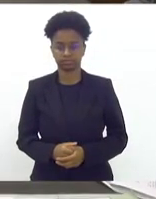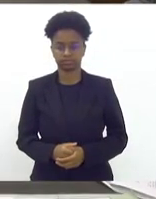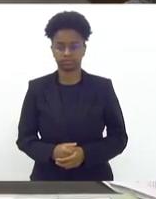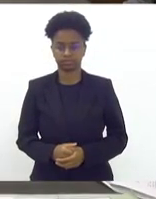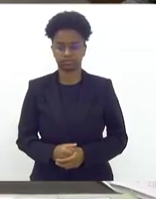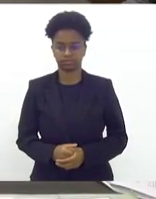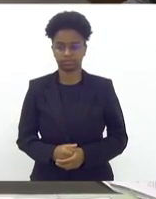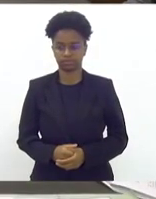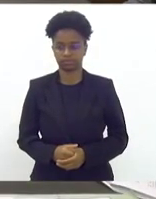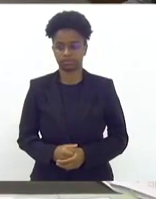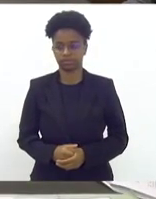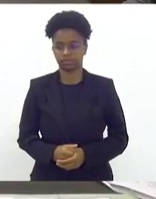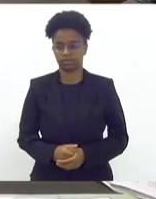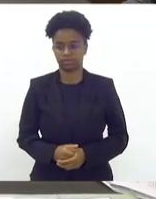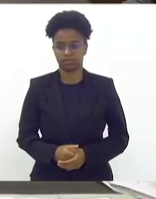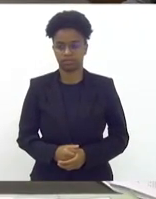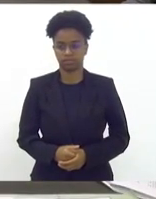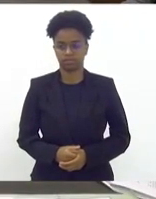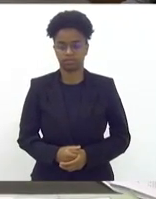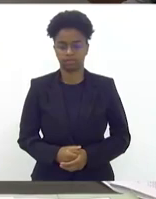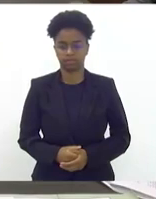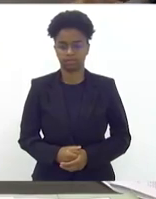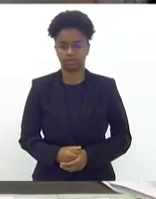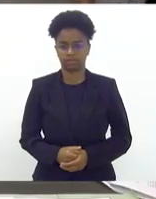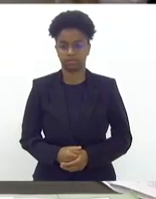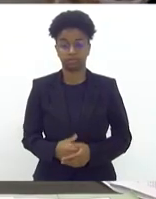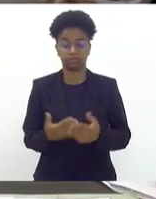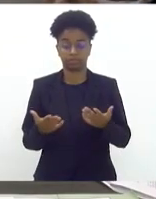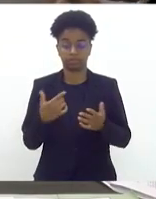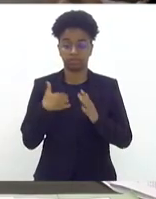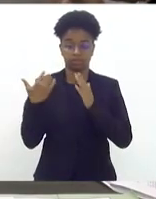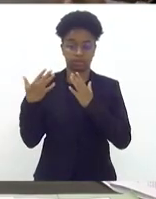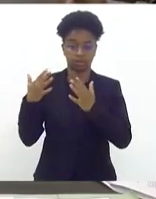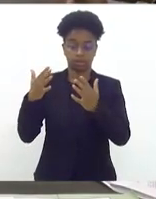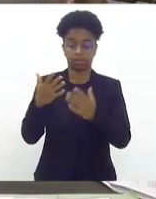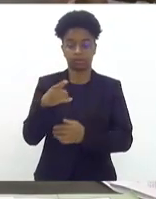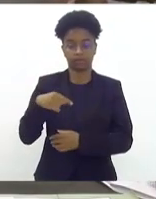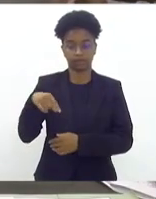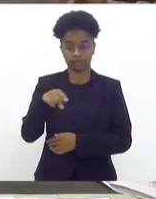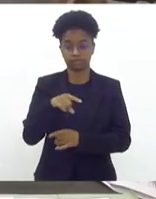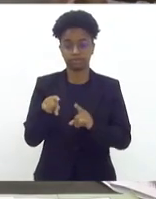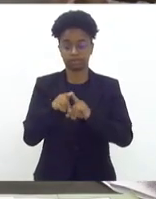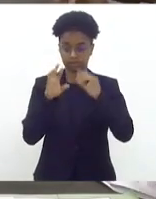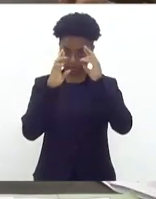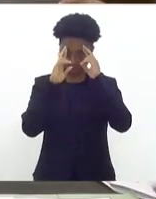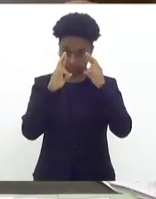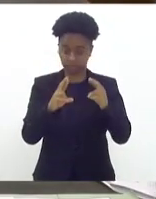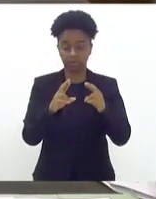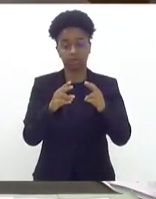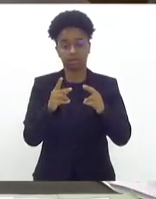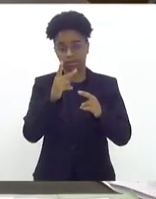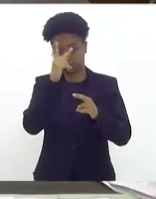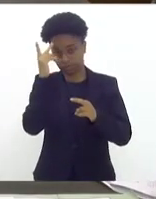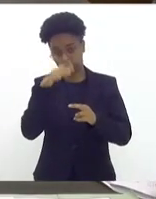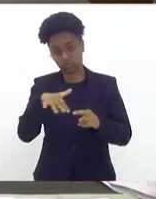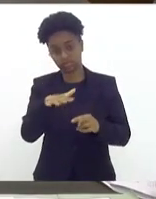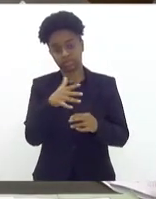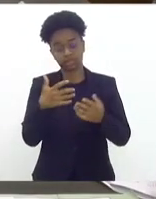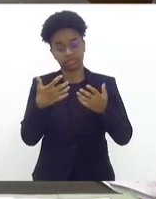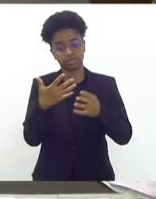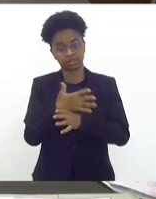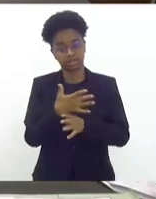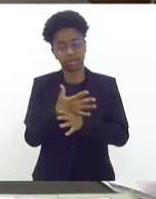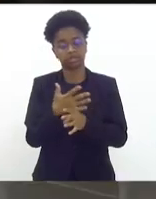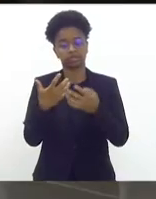Bem, me filio, parabenizo a Vossa Excelência, respeitando meus bons votos na cidade de Petrópolis. Sempre muito